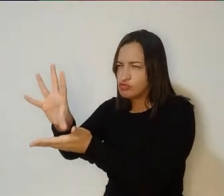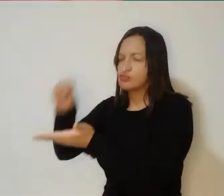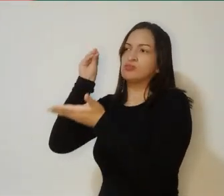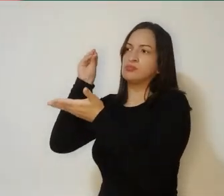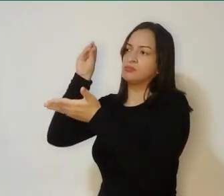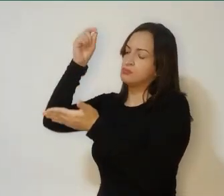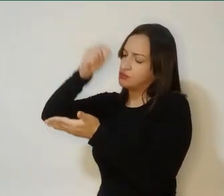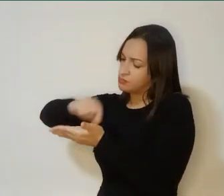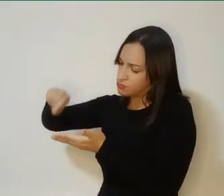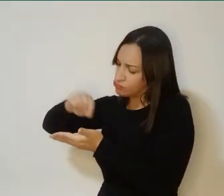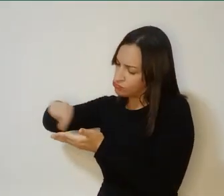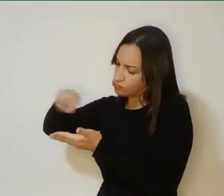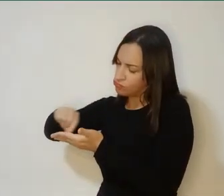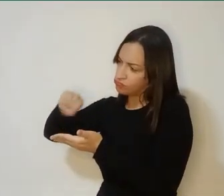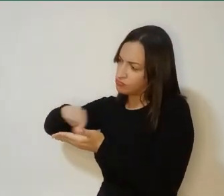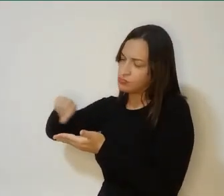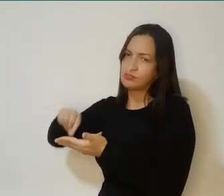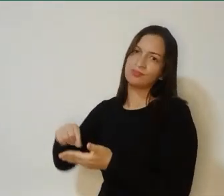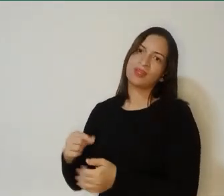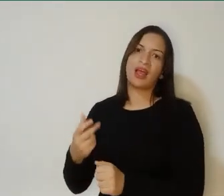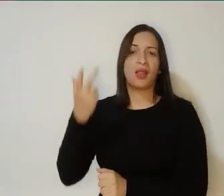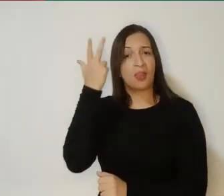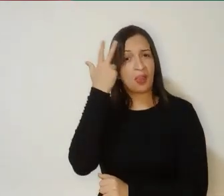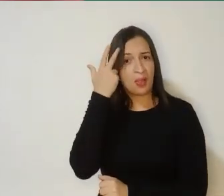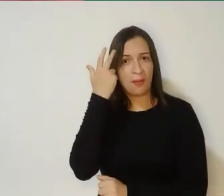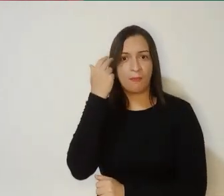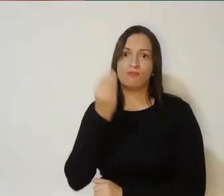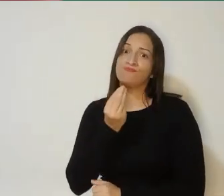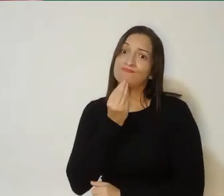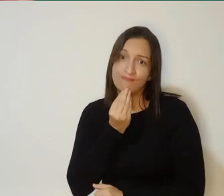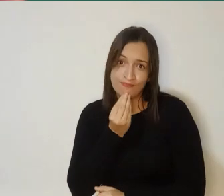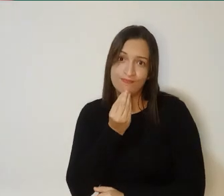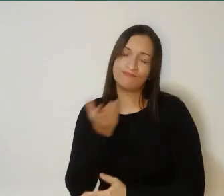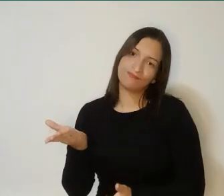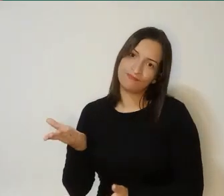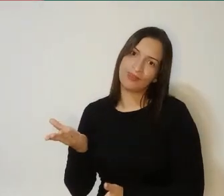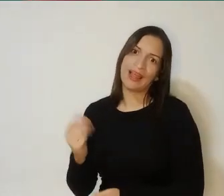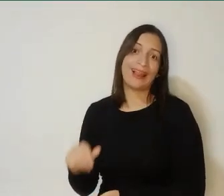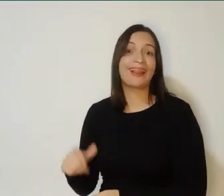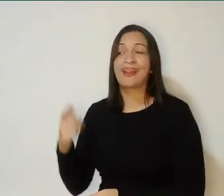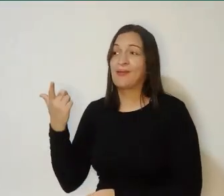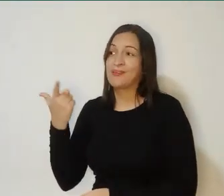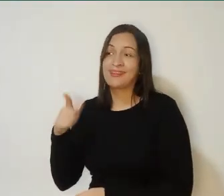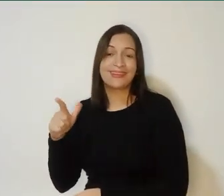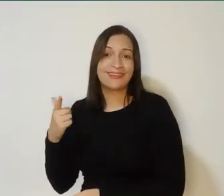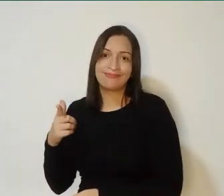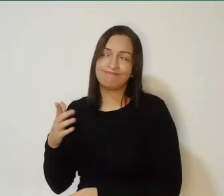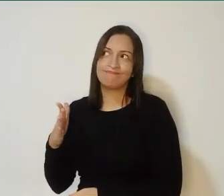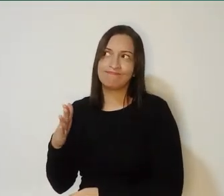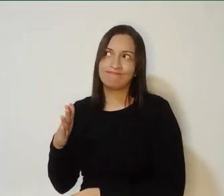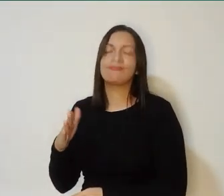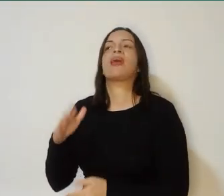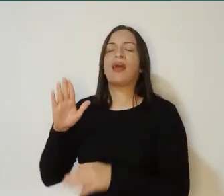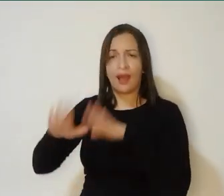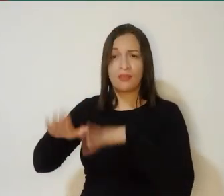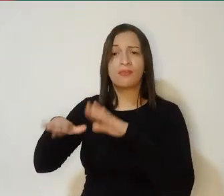realidade e tentar transcrevê-la de certa forma. É óbvio, gente, não existe nenhuma possibilidade de... Quer